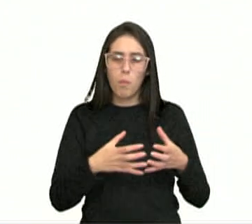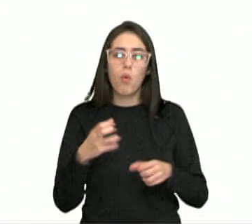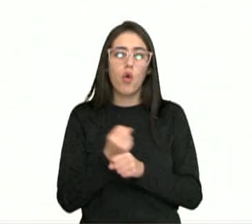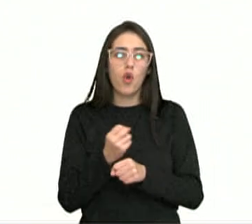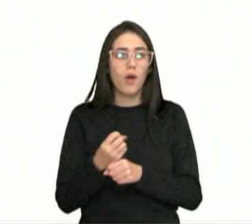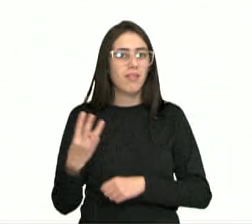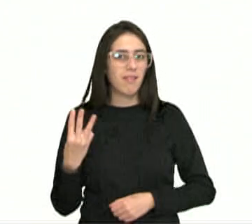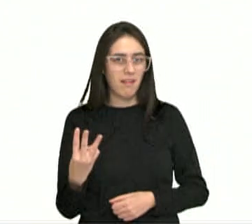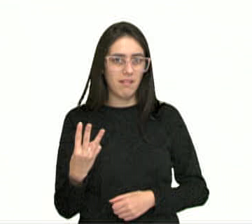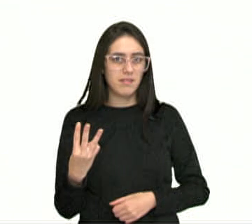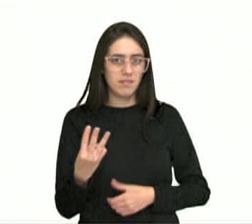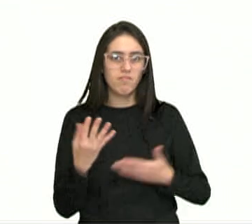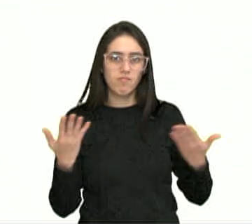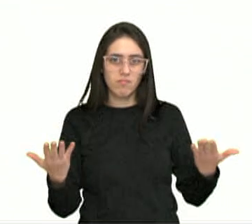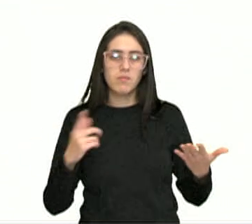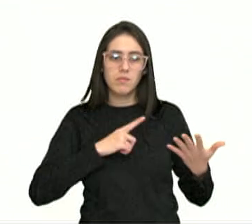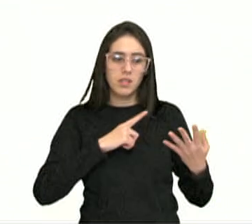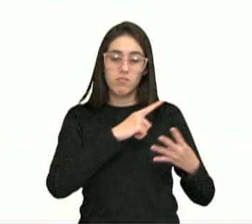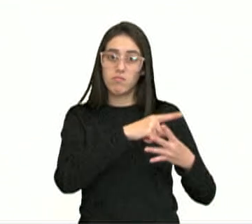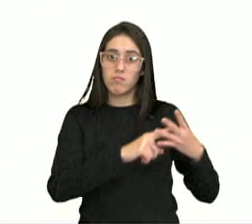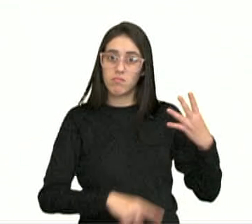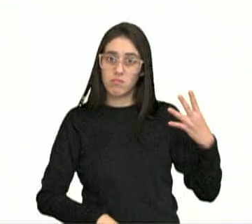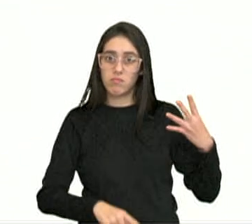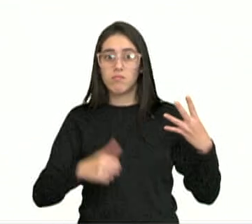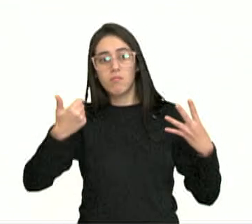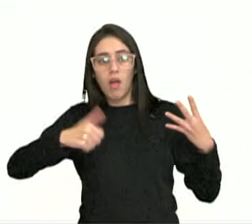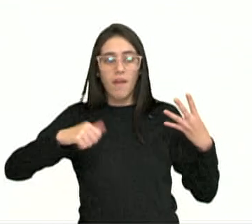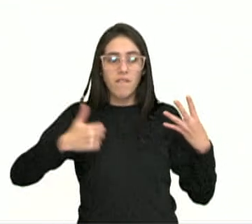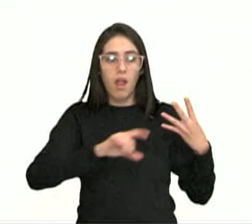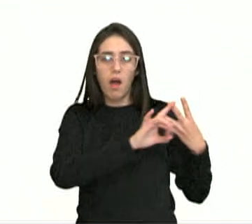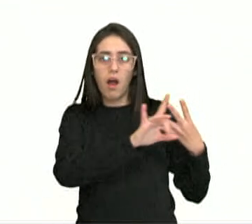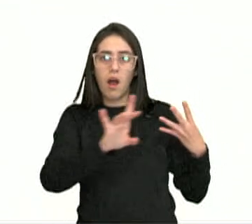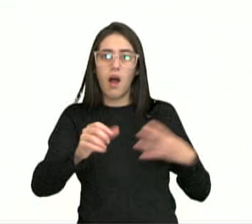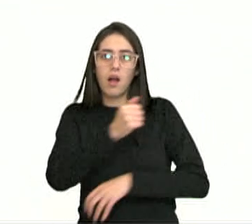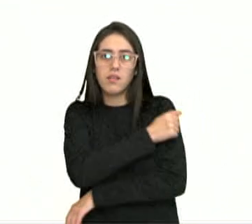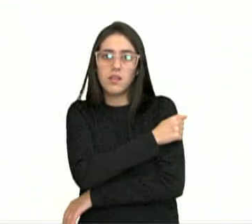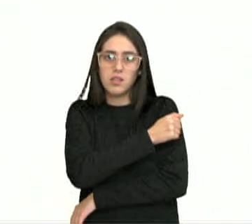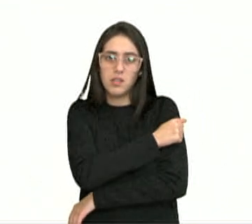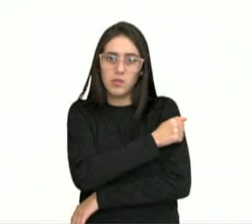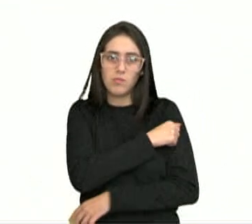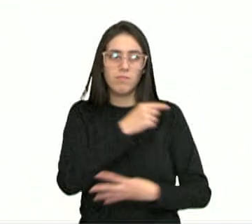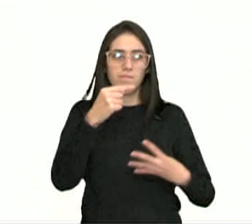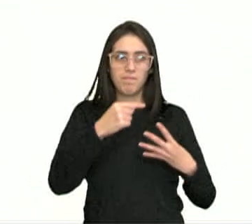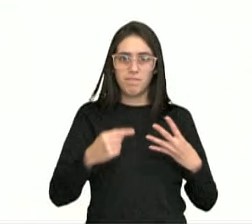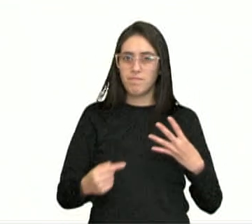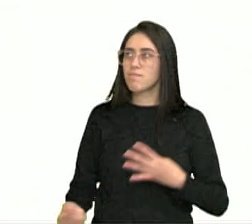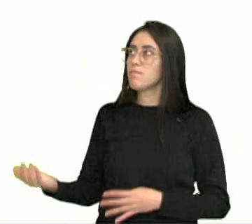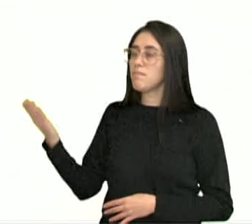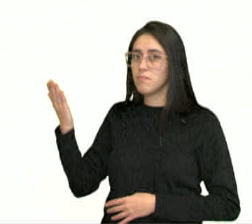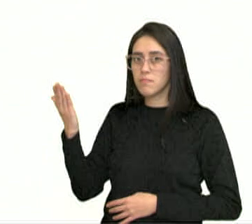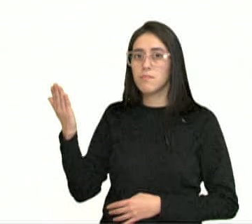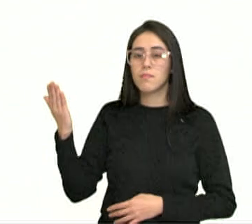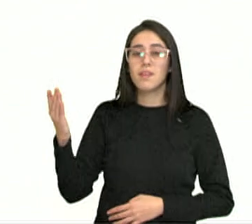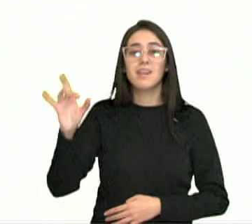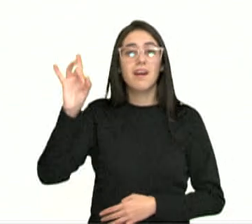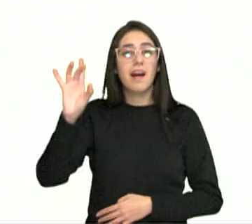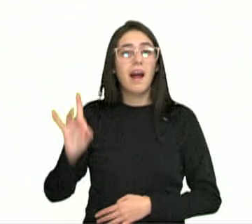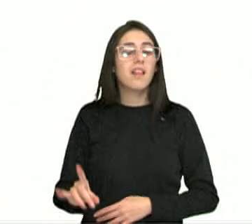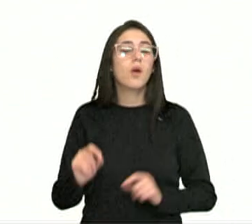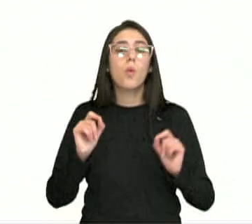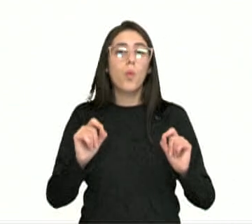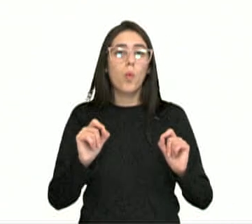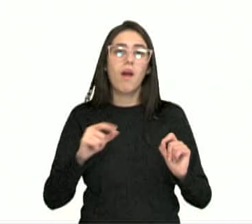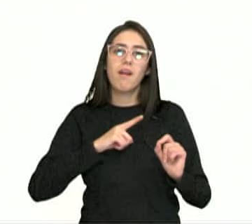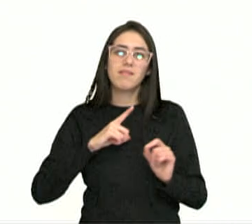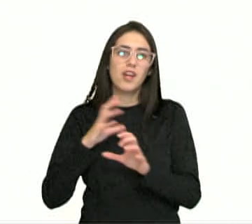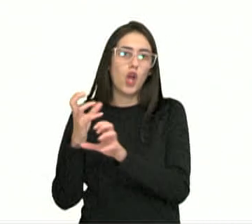esse professor, ele colocou 4 parâmetros, certo? Para poder avaliar o aluno e para cada parâmetro ele estabeleceu um